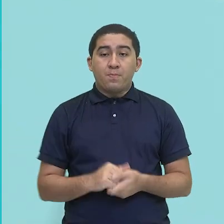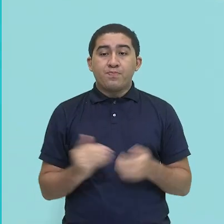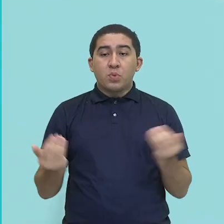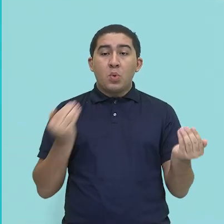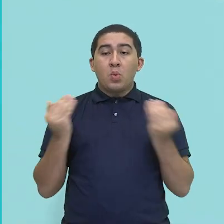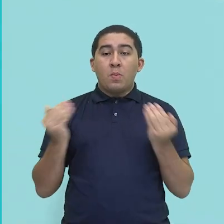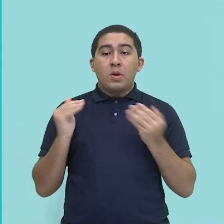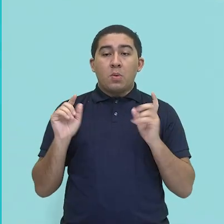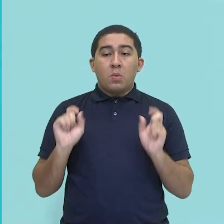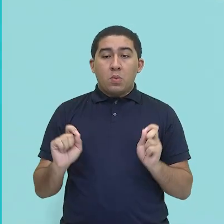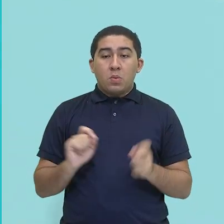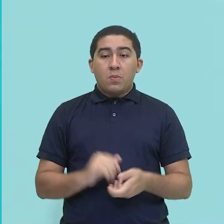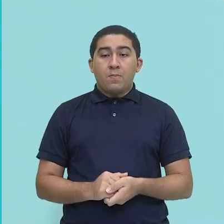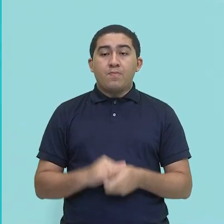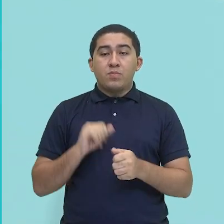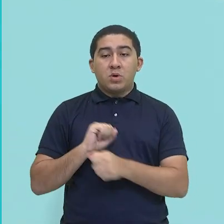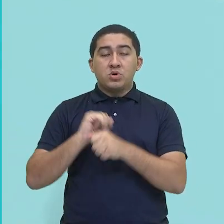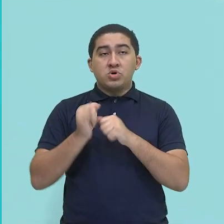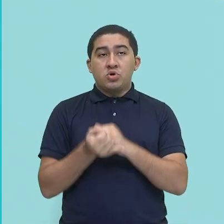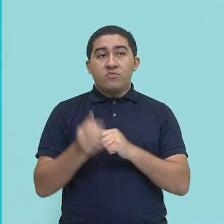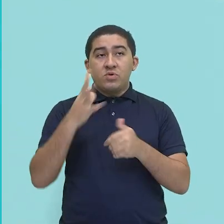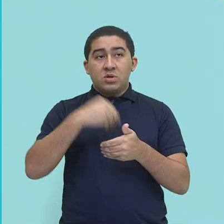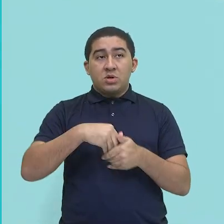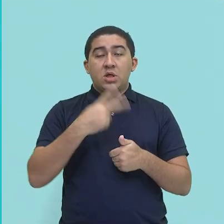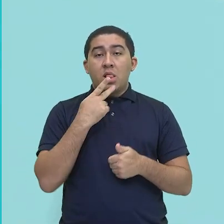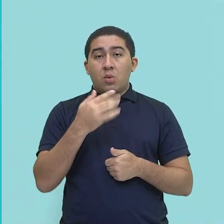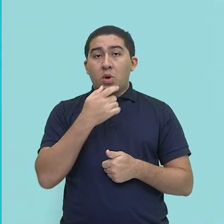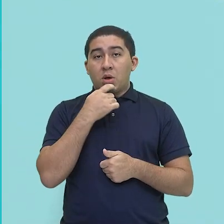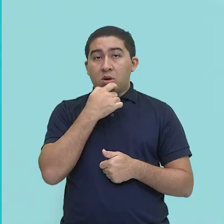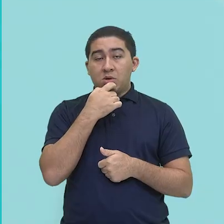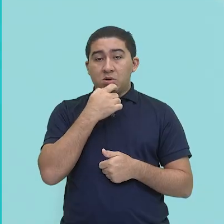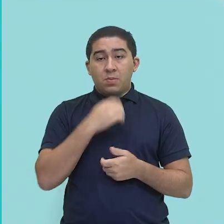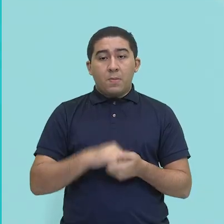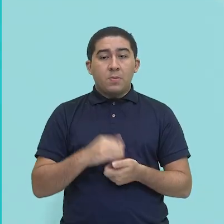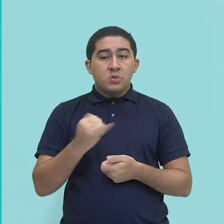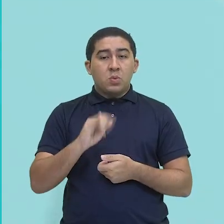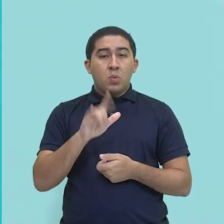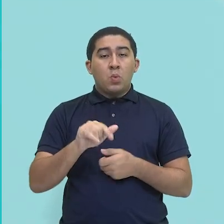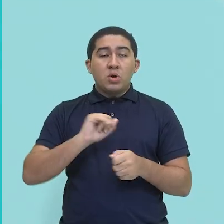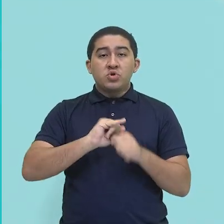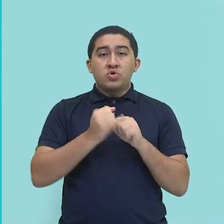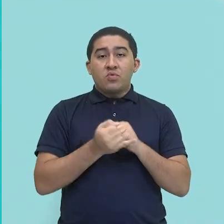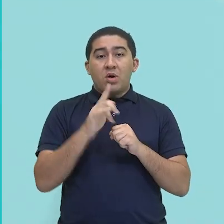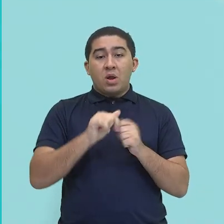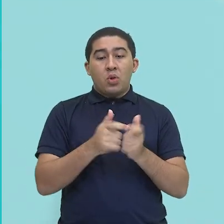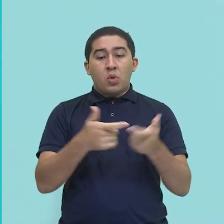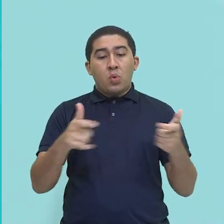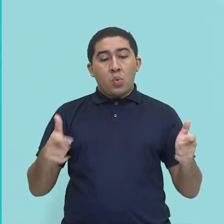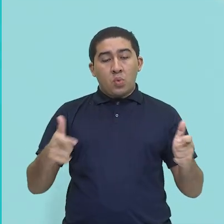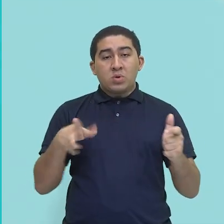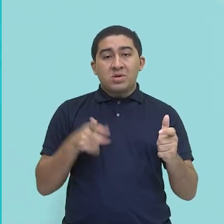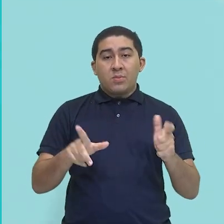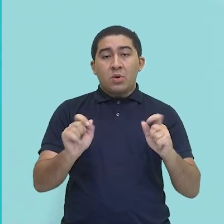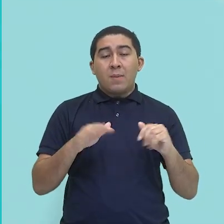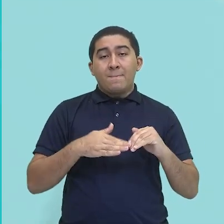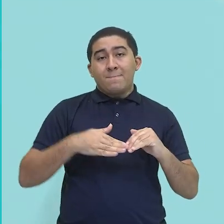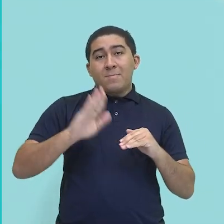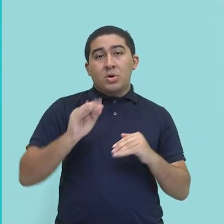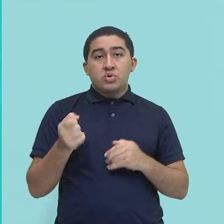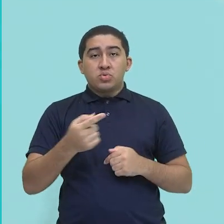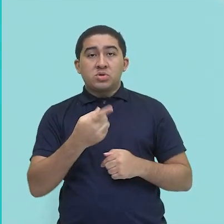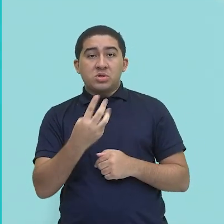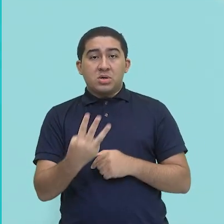comparar adjetivos em língua inglesa, né, quando o adjetivo for longo, quando eu digo longo é sempre acima de